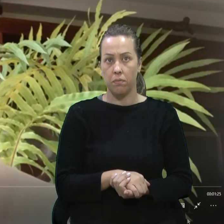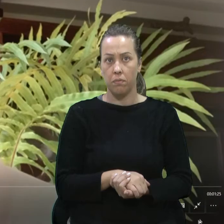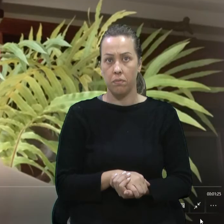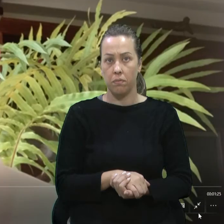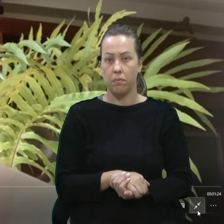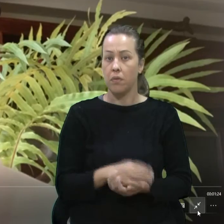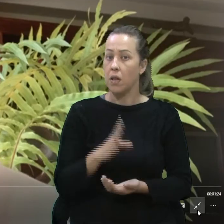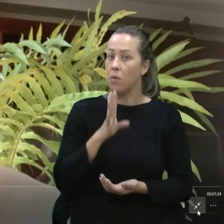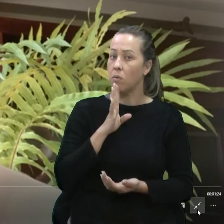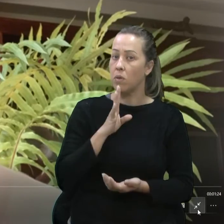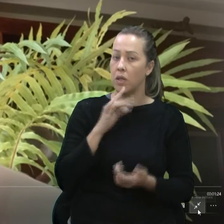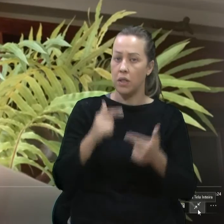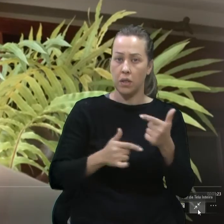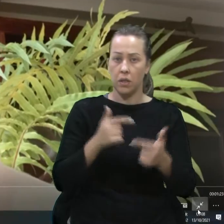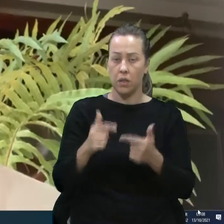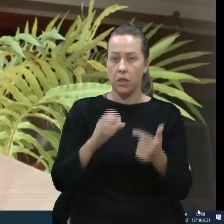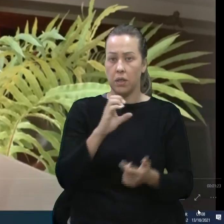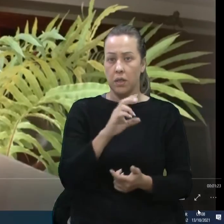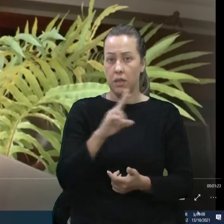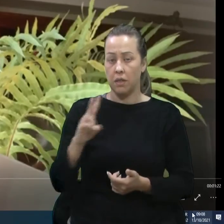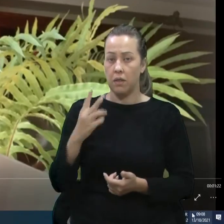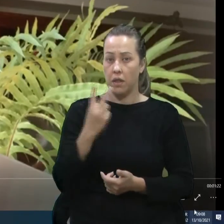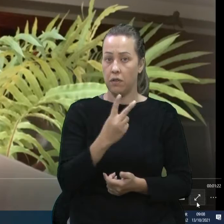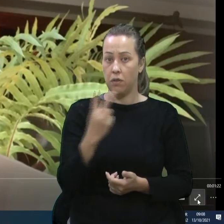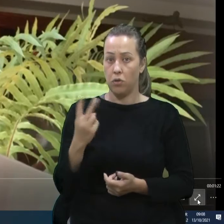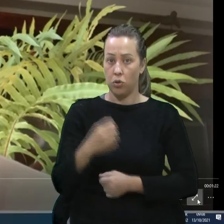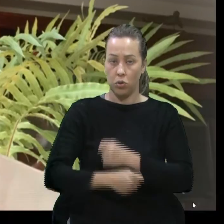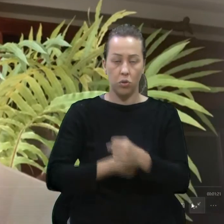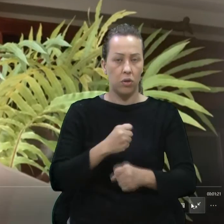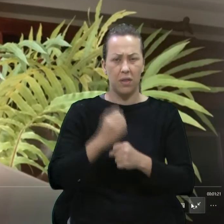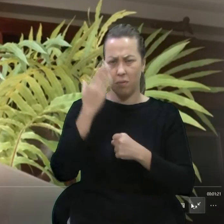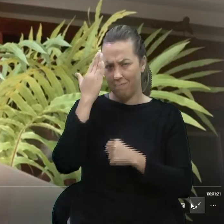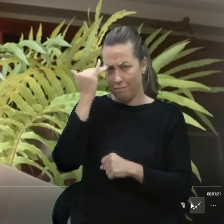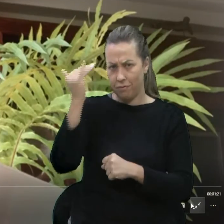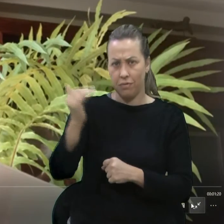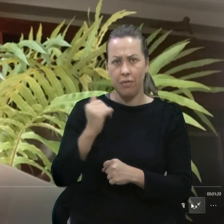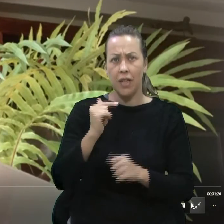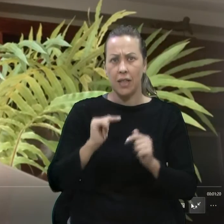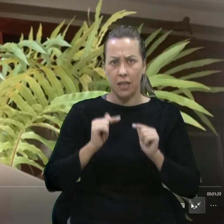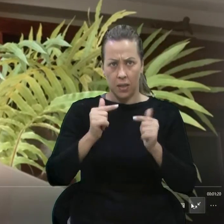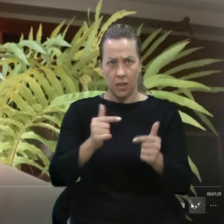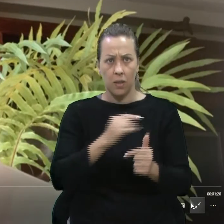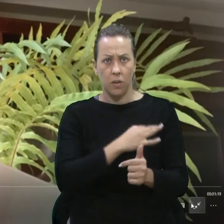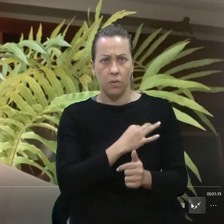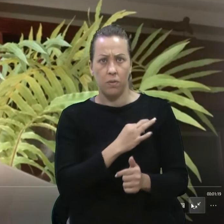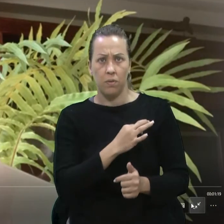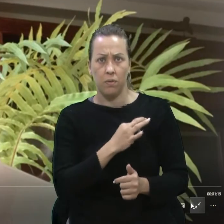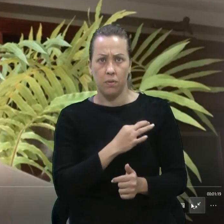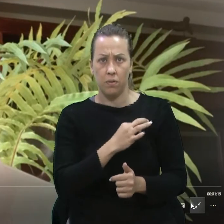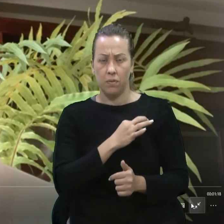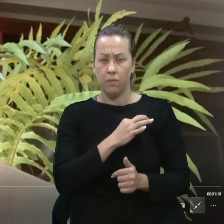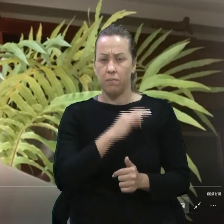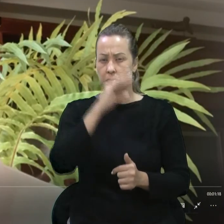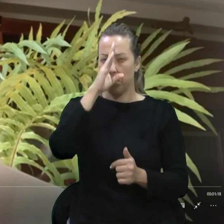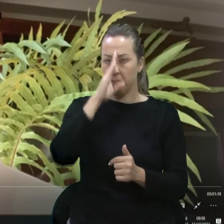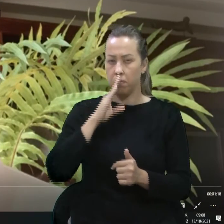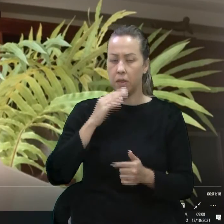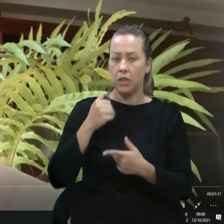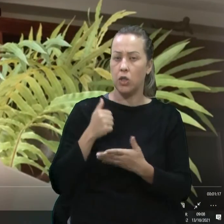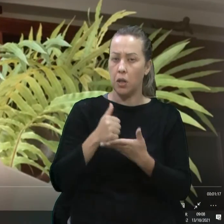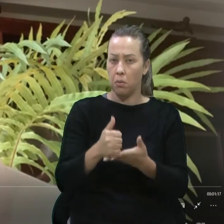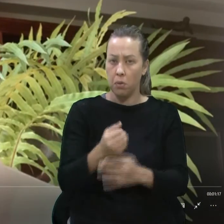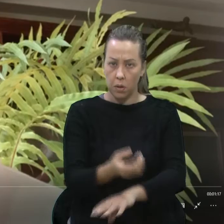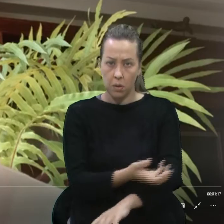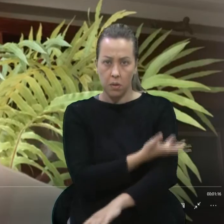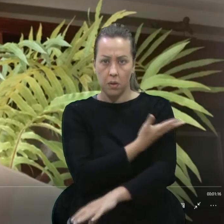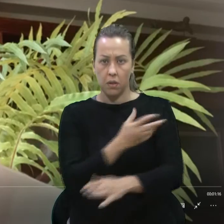Eu conheço o trabalho do CVV há 22 anos e sou fã desse serviço voluntário, filantrópico, de apoio emocional